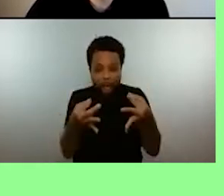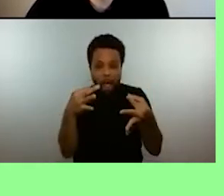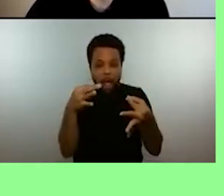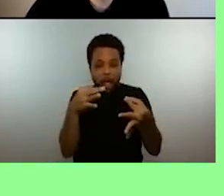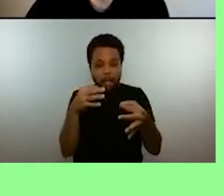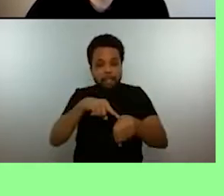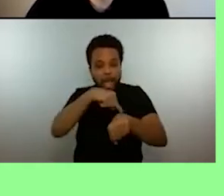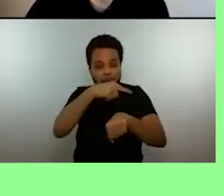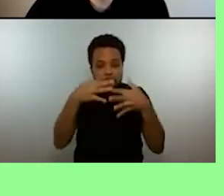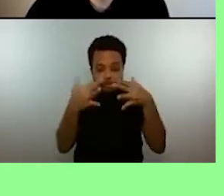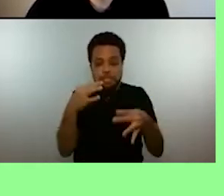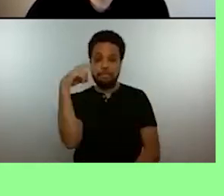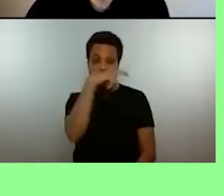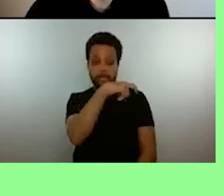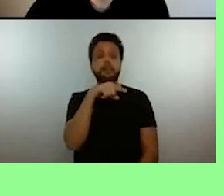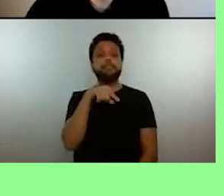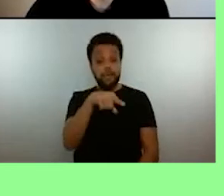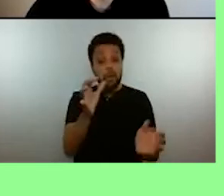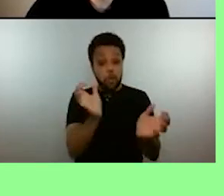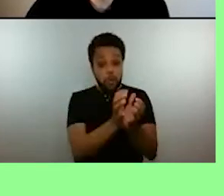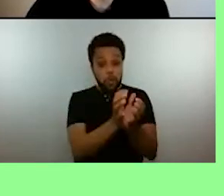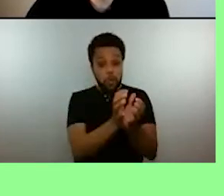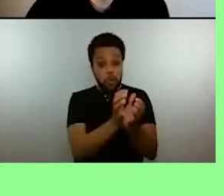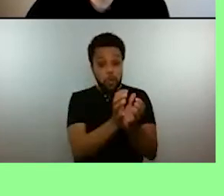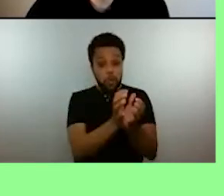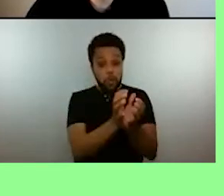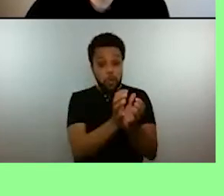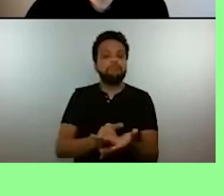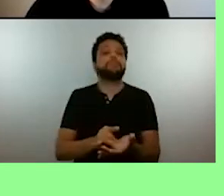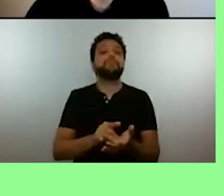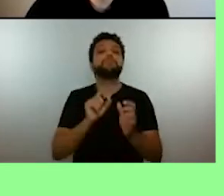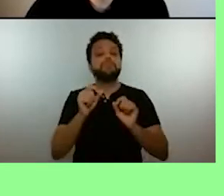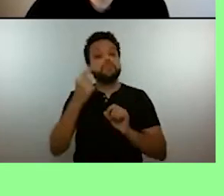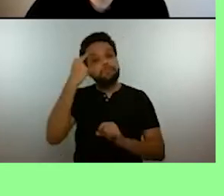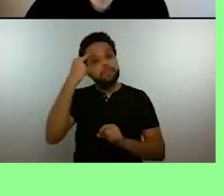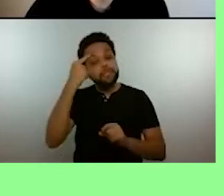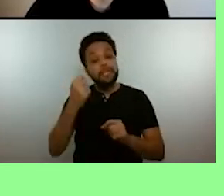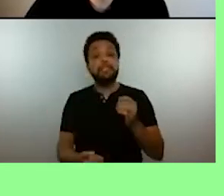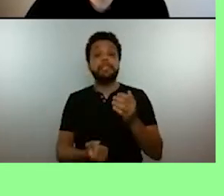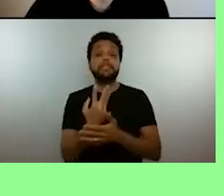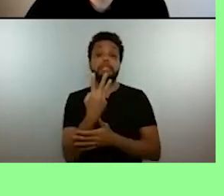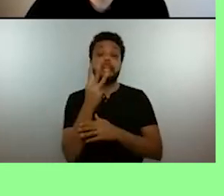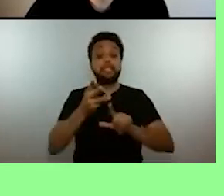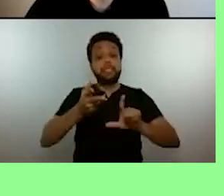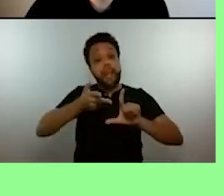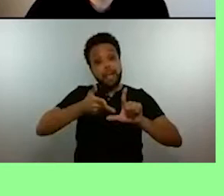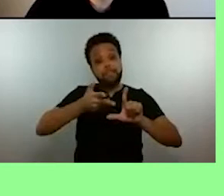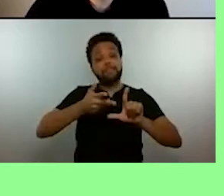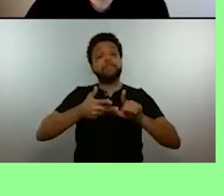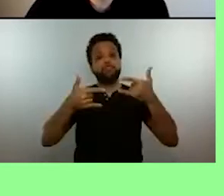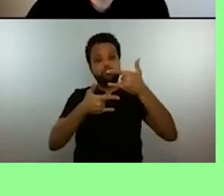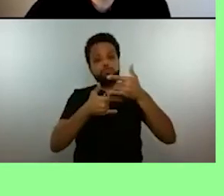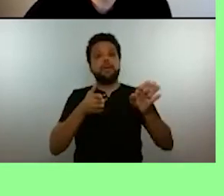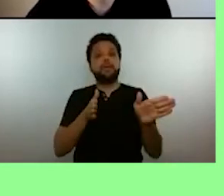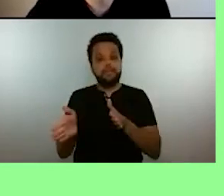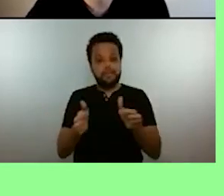essa oportunidade, foi uma oportunidade de verdade, de fazer 3 lives acessíveis e que deram